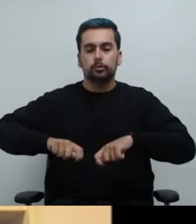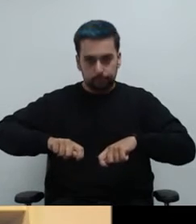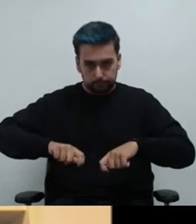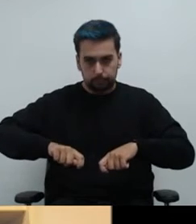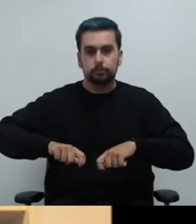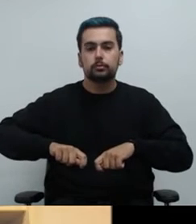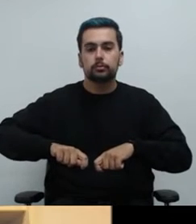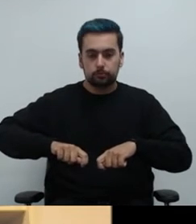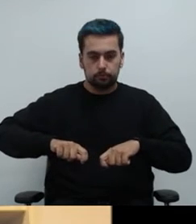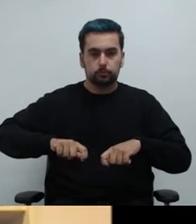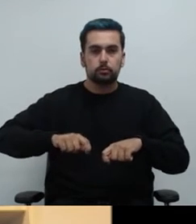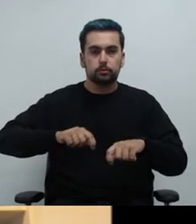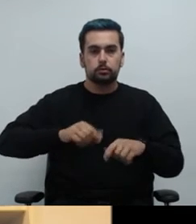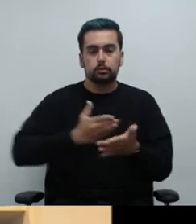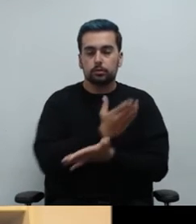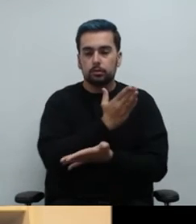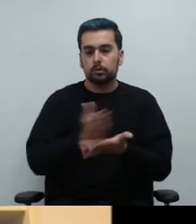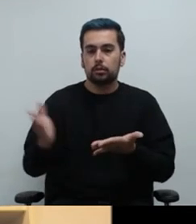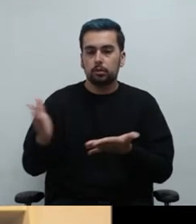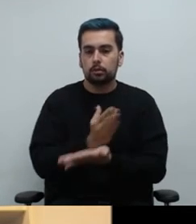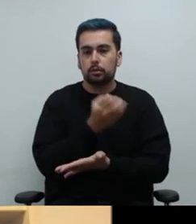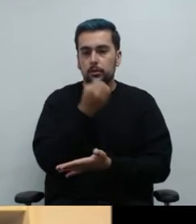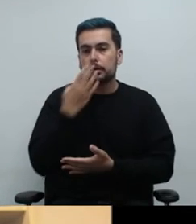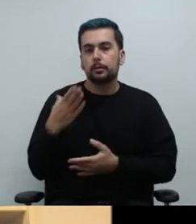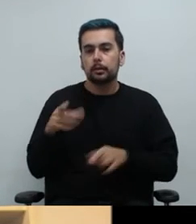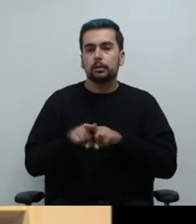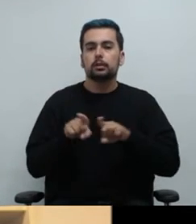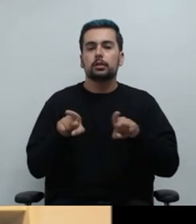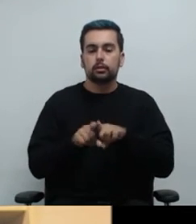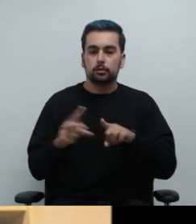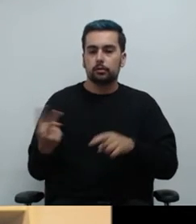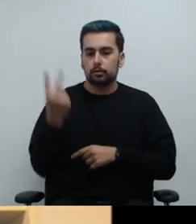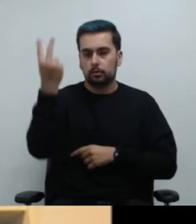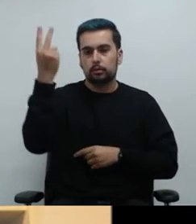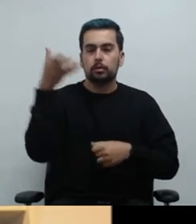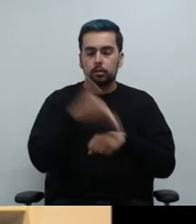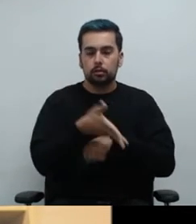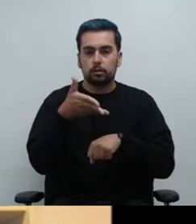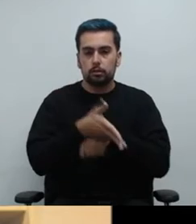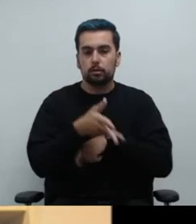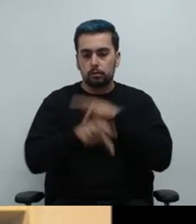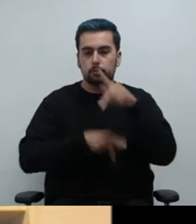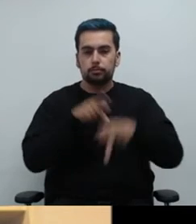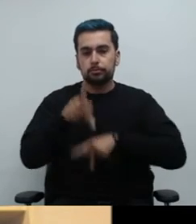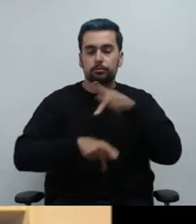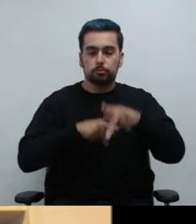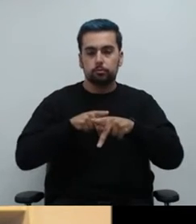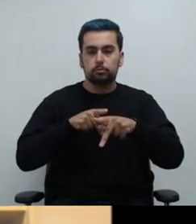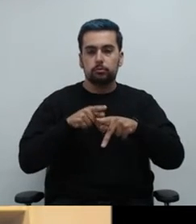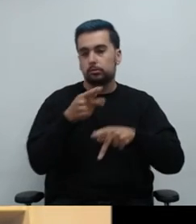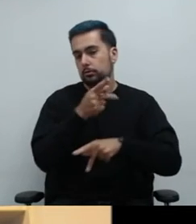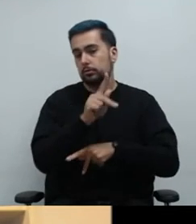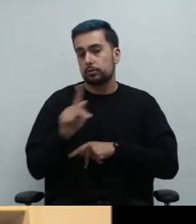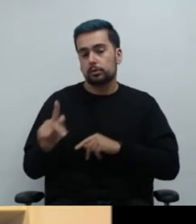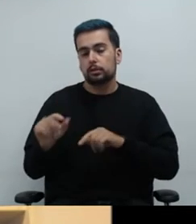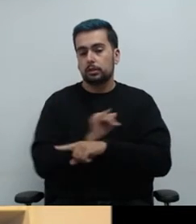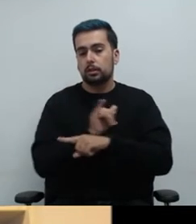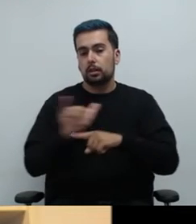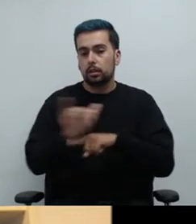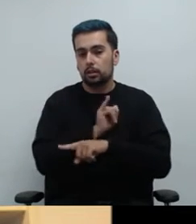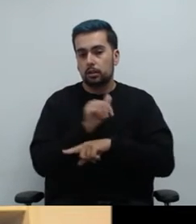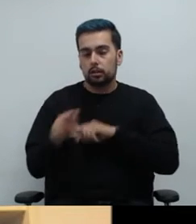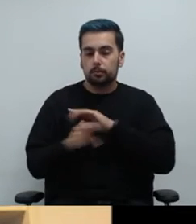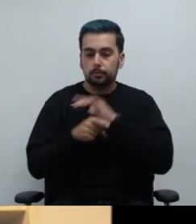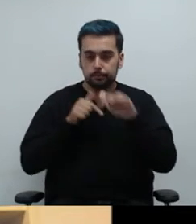na redistribuição de bens e de riquezas e na participação popular. Um dos seus eixos de